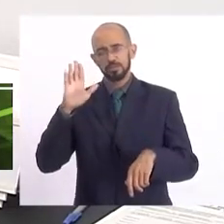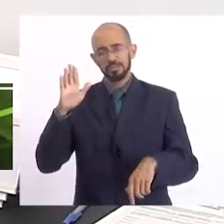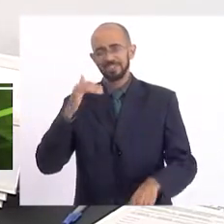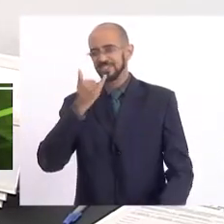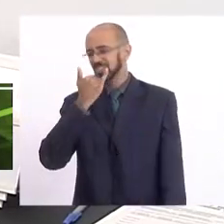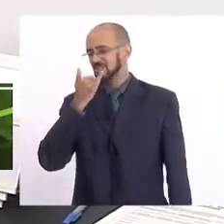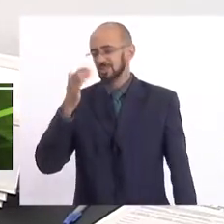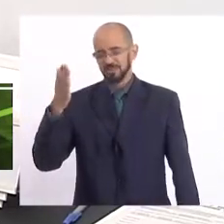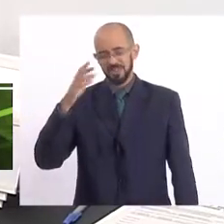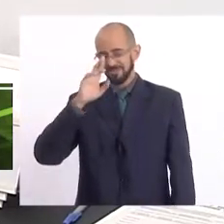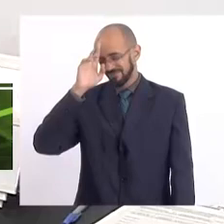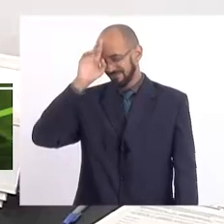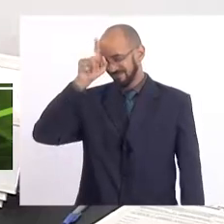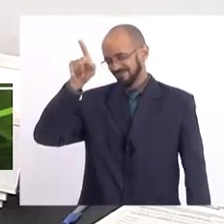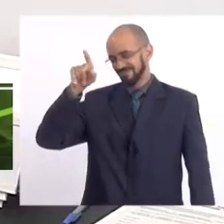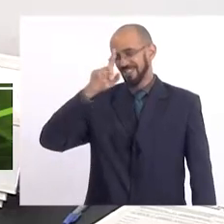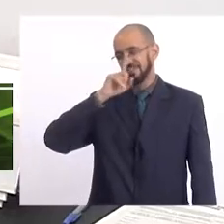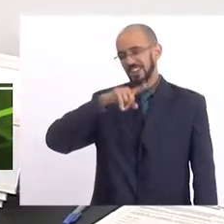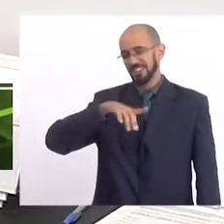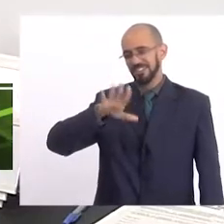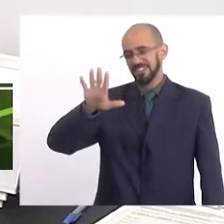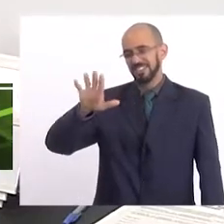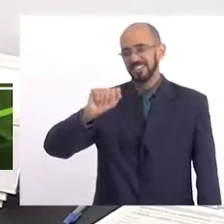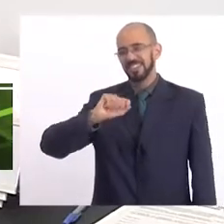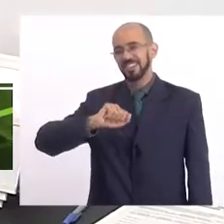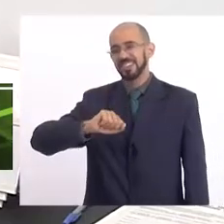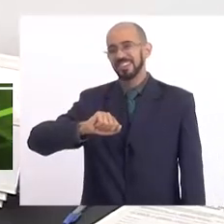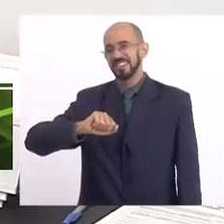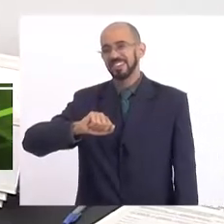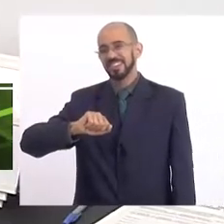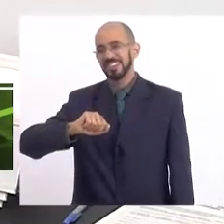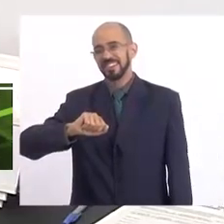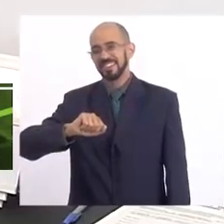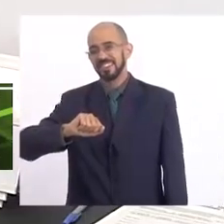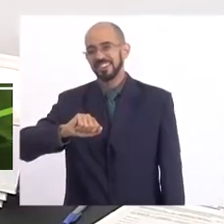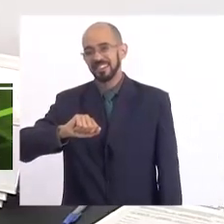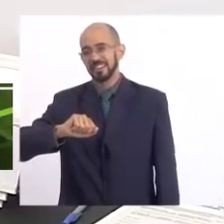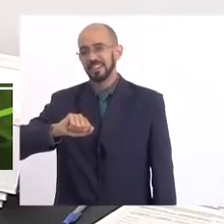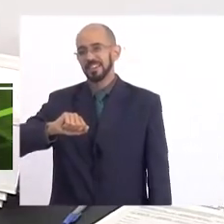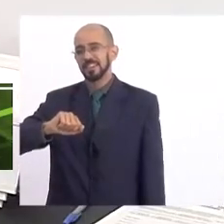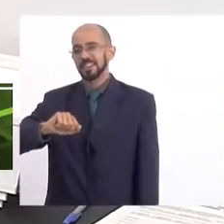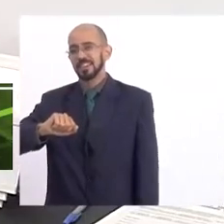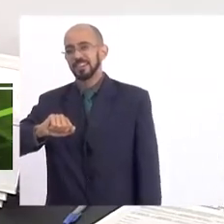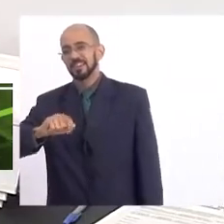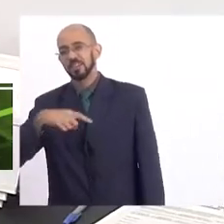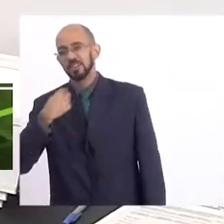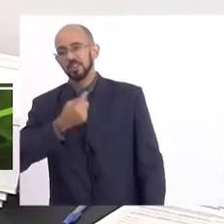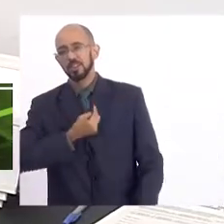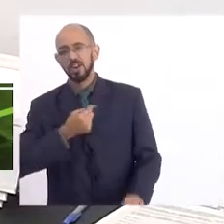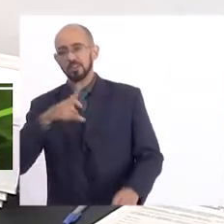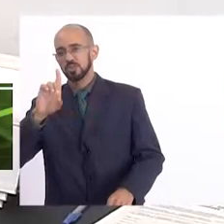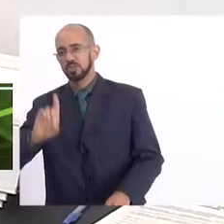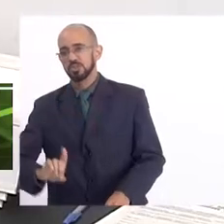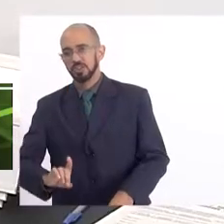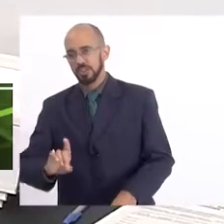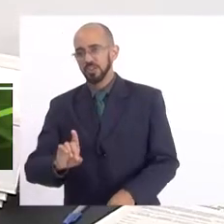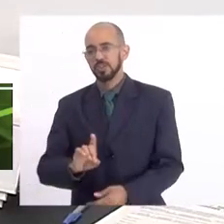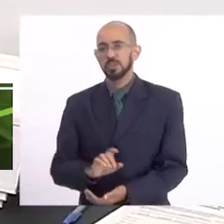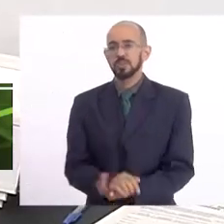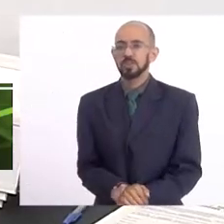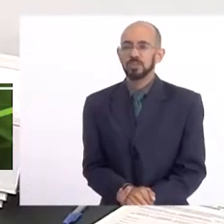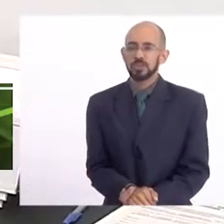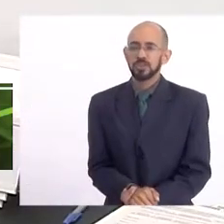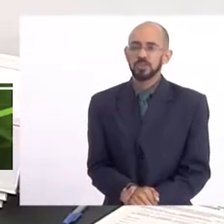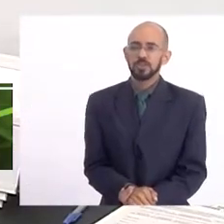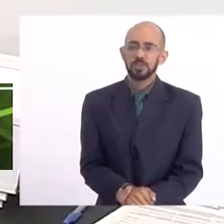uma previsão aqui para o futuro, né? Quem sabe? Não, deputado, aqui estamos nosso, bem representados. O nosso diretor, o nosso